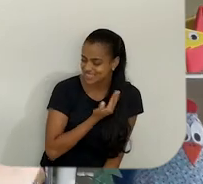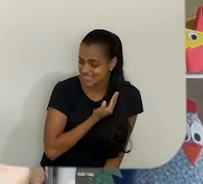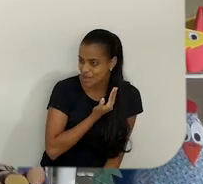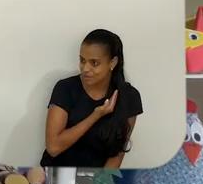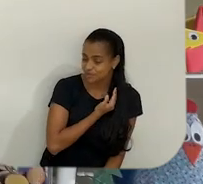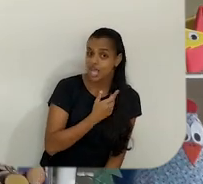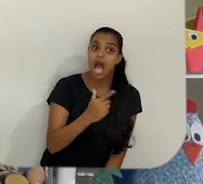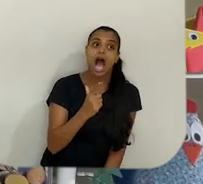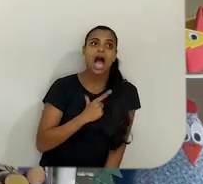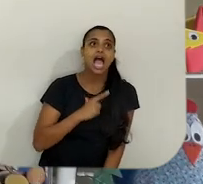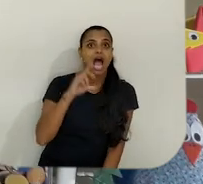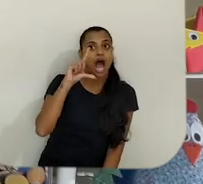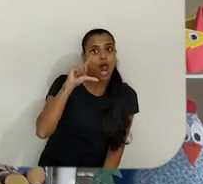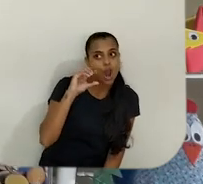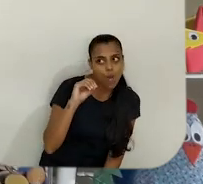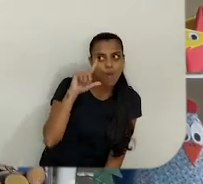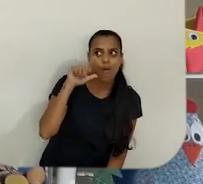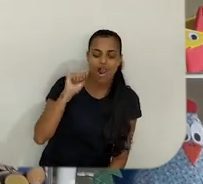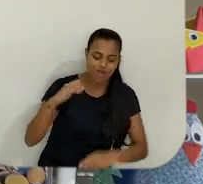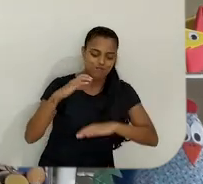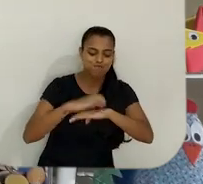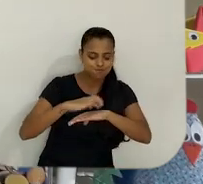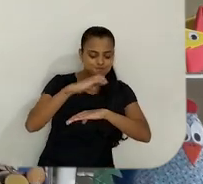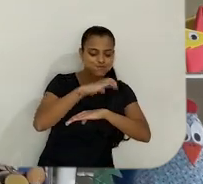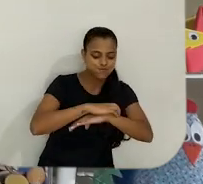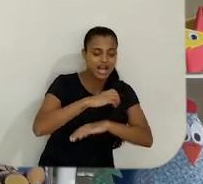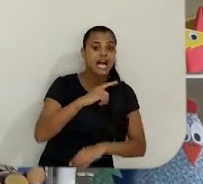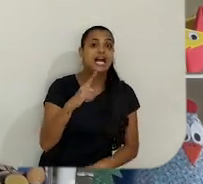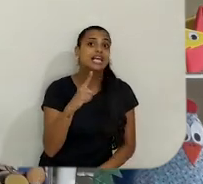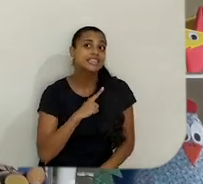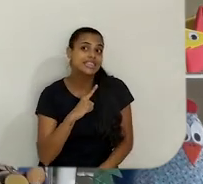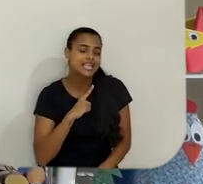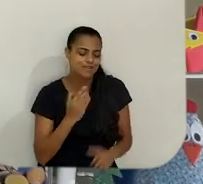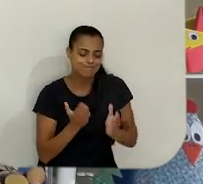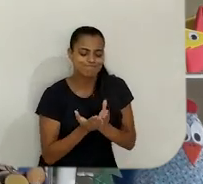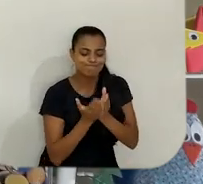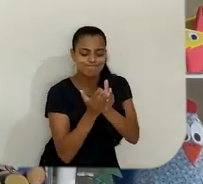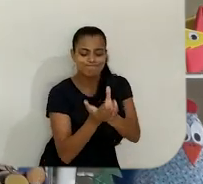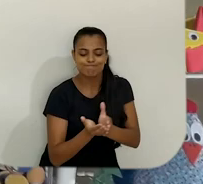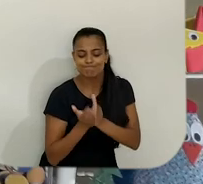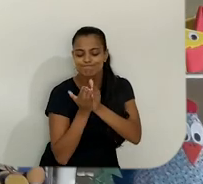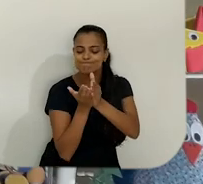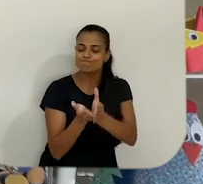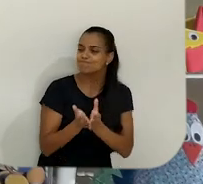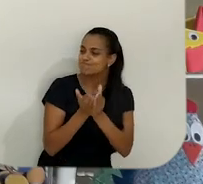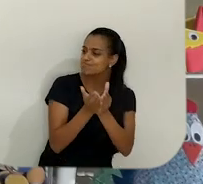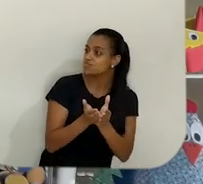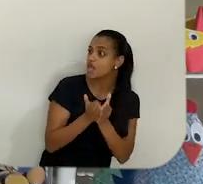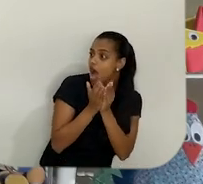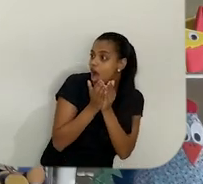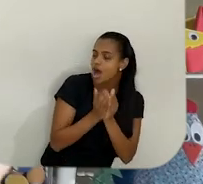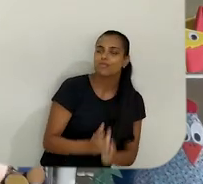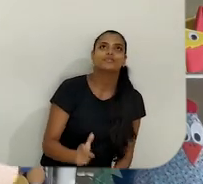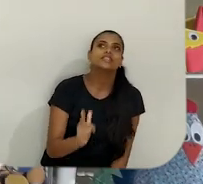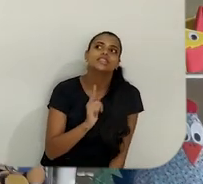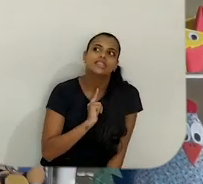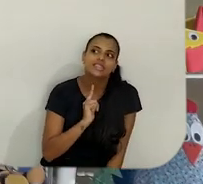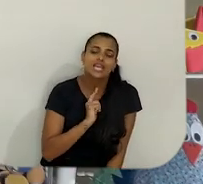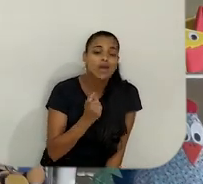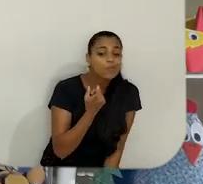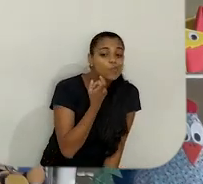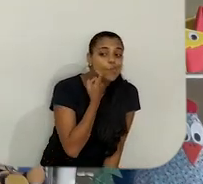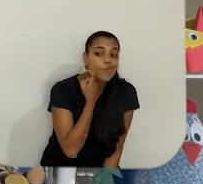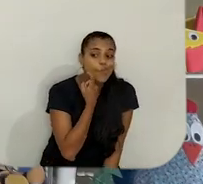tem a Lola a sapinha de papel tem um veloz um barquinho de papel tem as